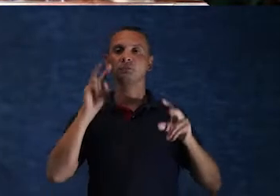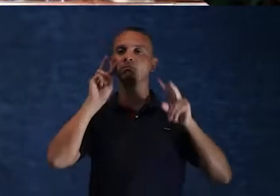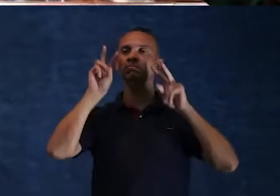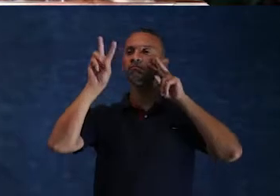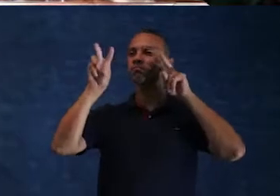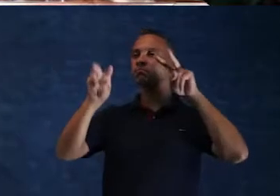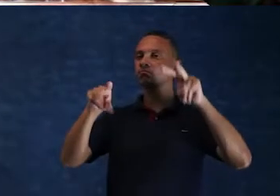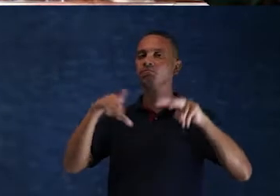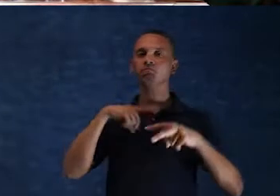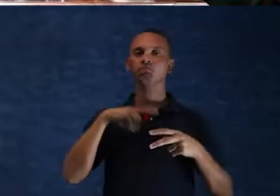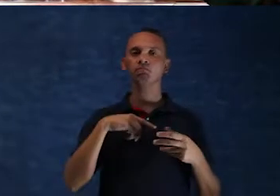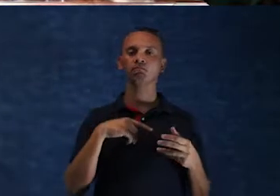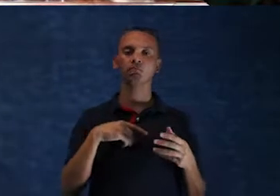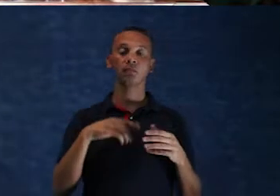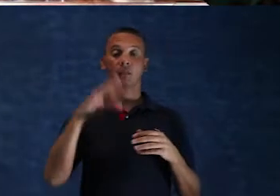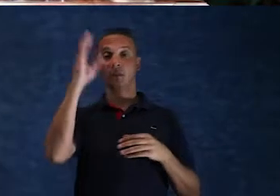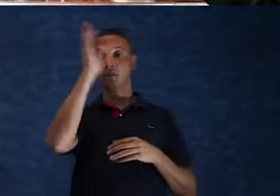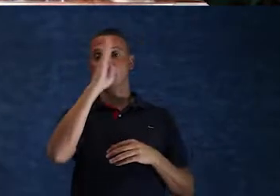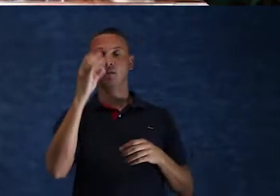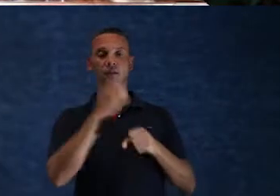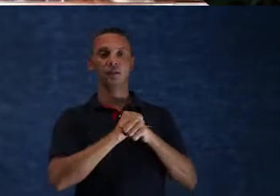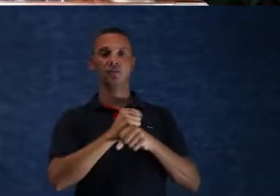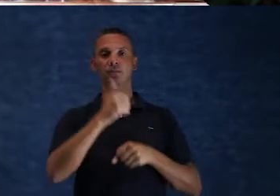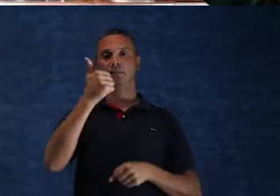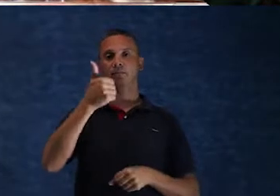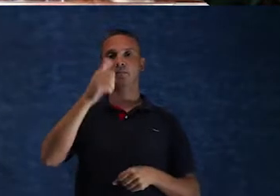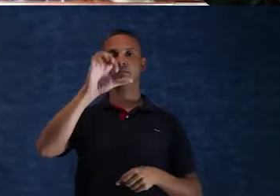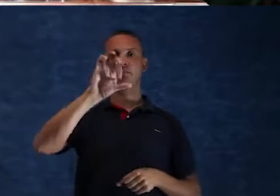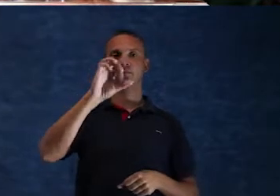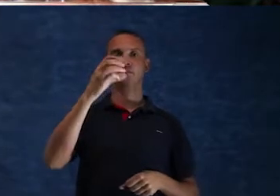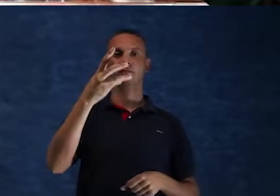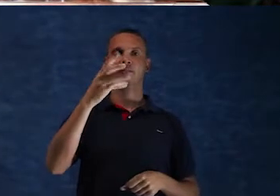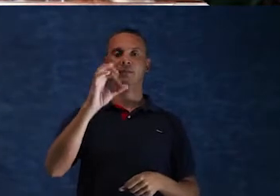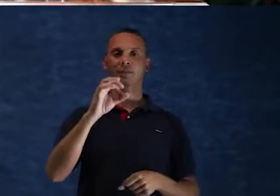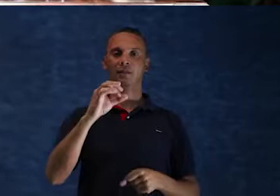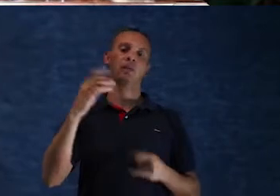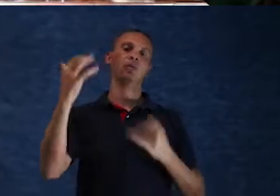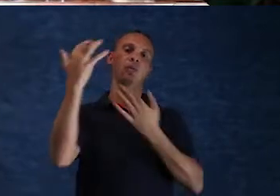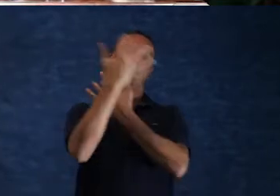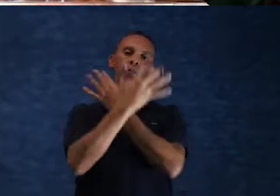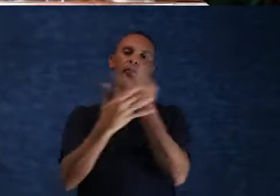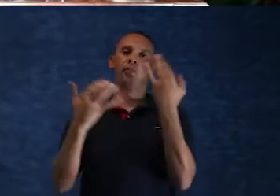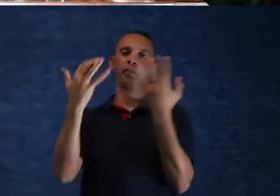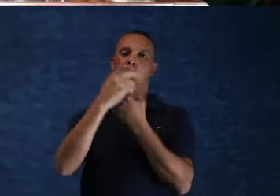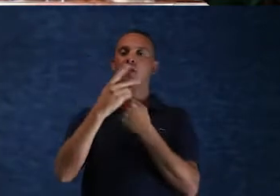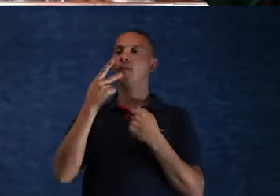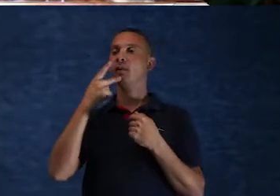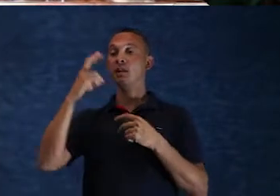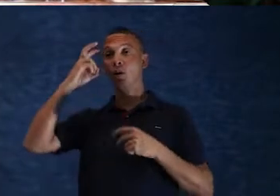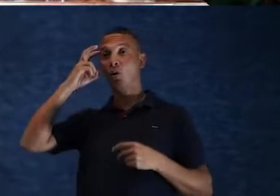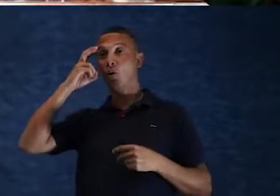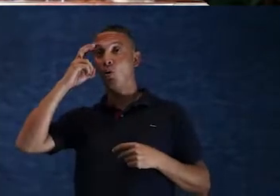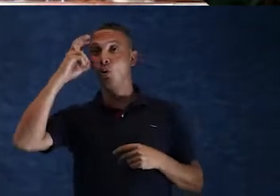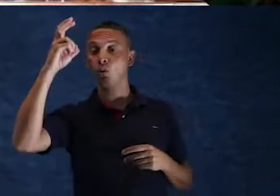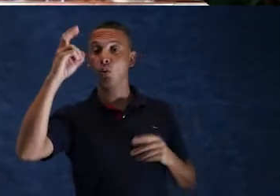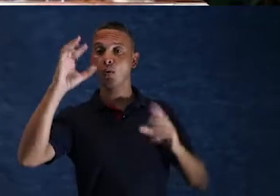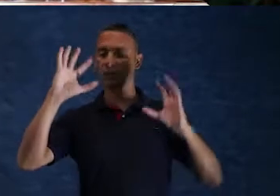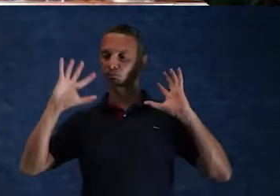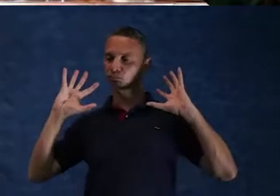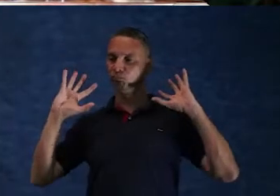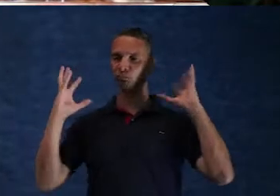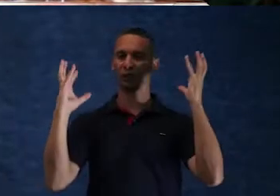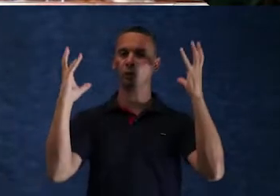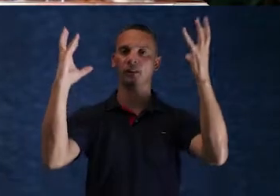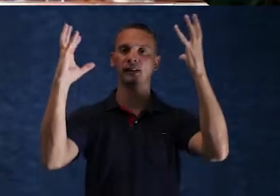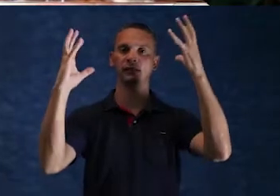que surge no cenário brasileiro em 1939, a canção exalta a cultura e a natureza, propalando uma